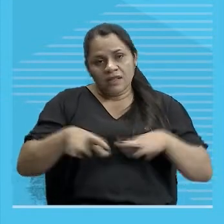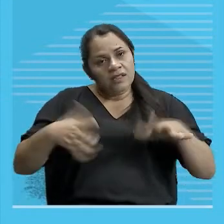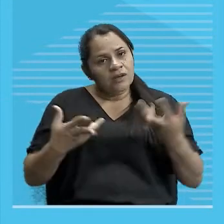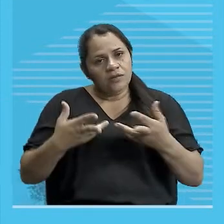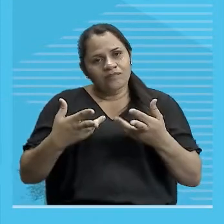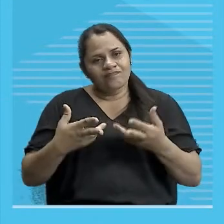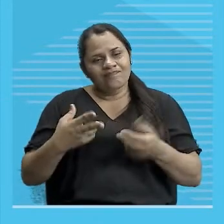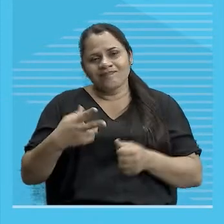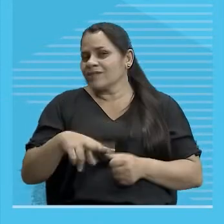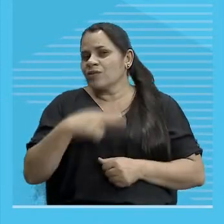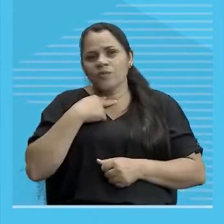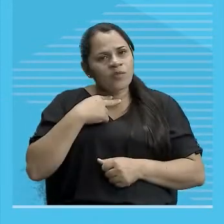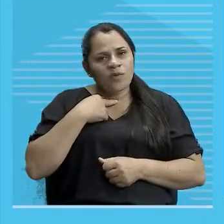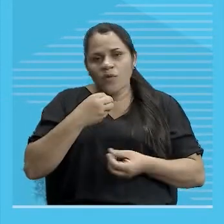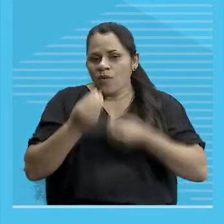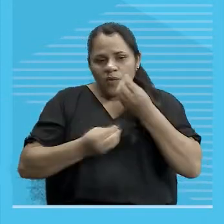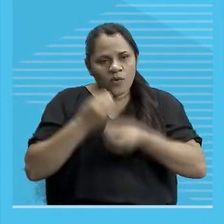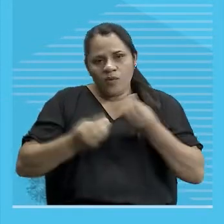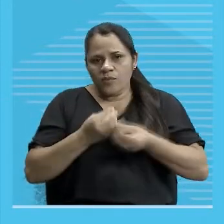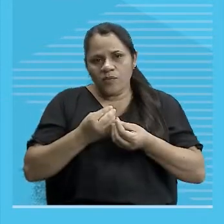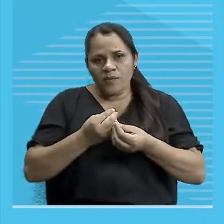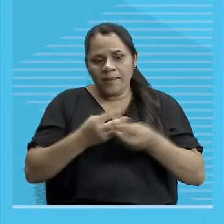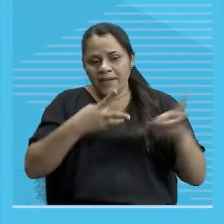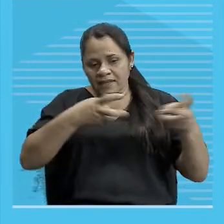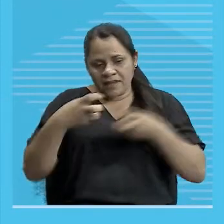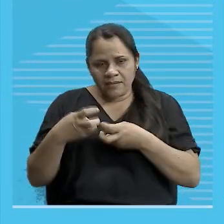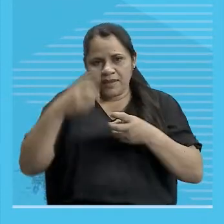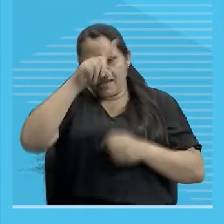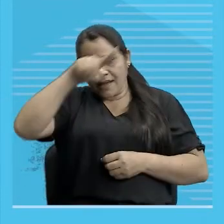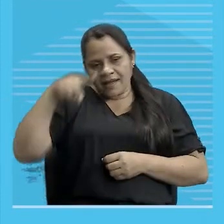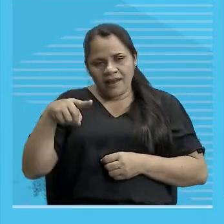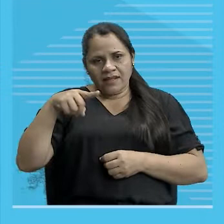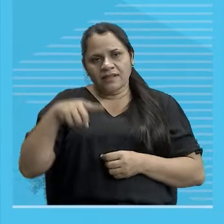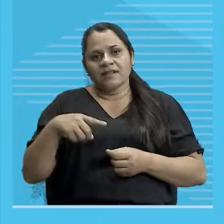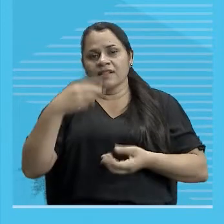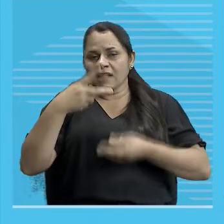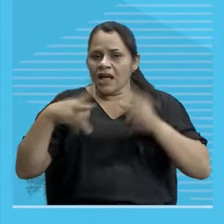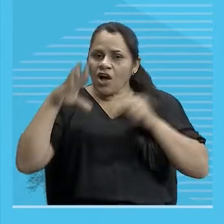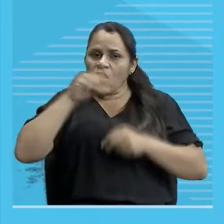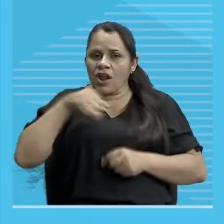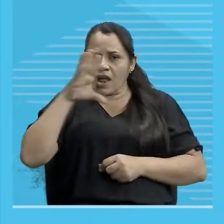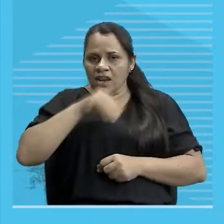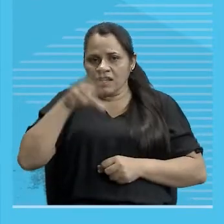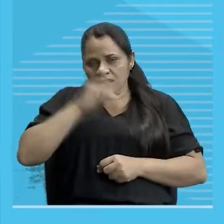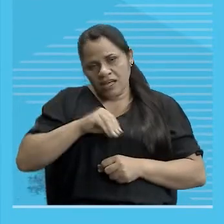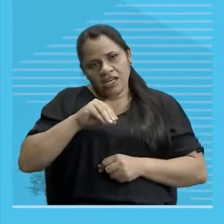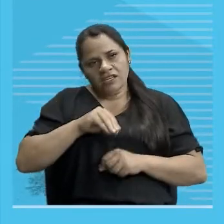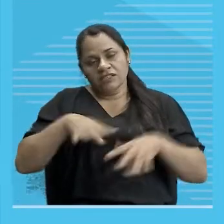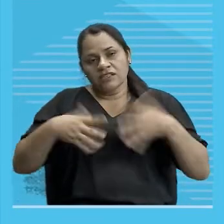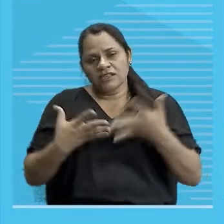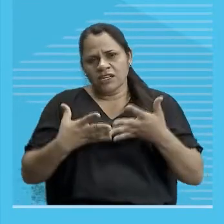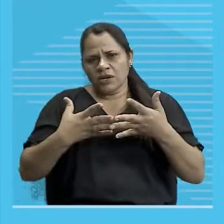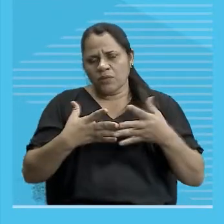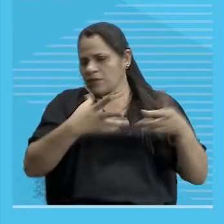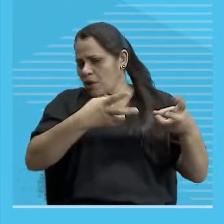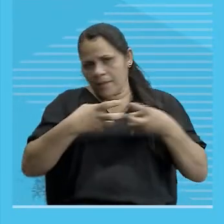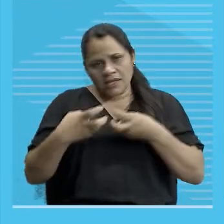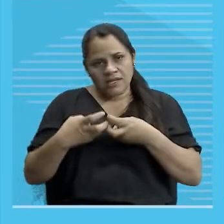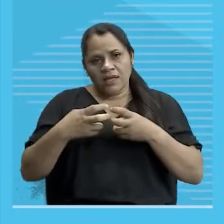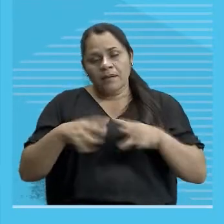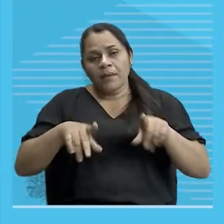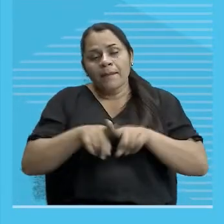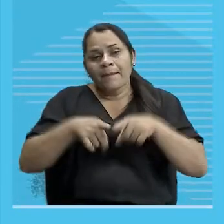crase na oralidade de jeito nenhum. Tem gente que até tenta, né? Tem gente que quando lê um texto e percebe que lá existe